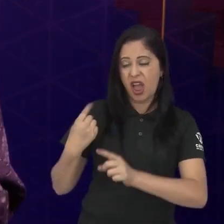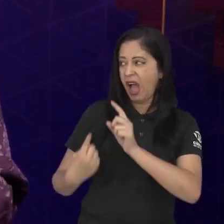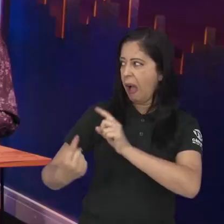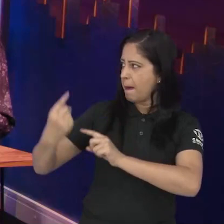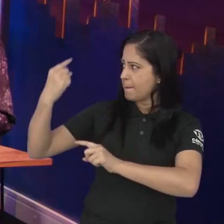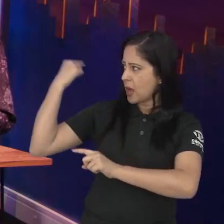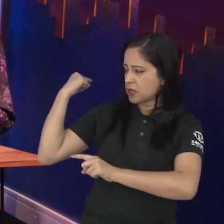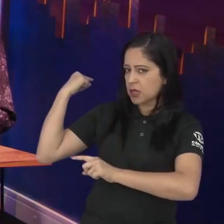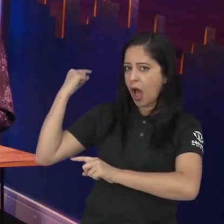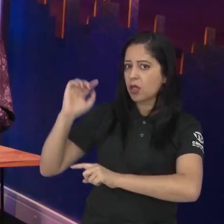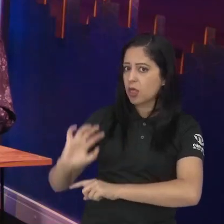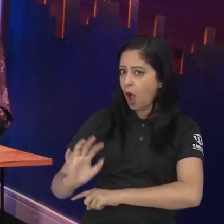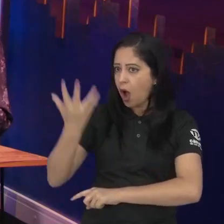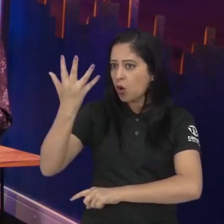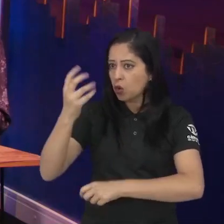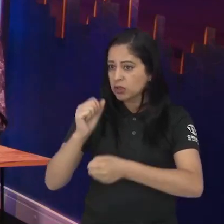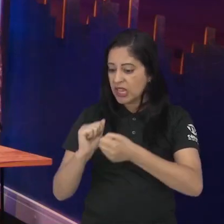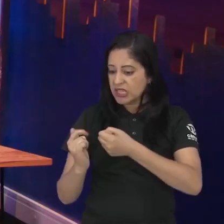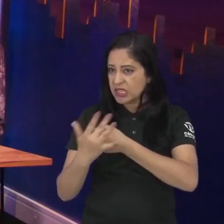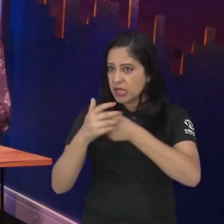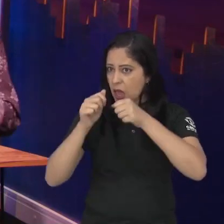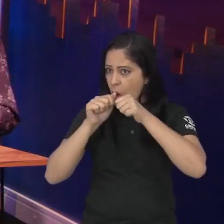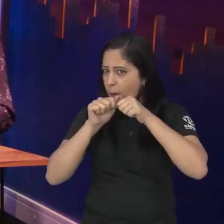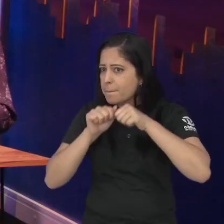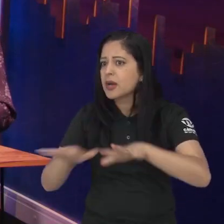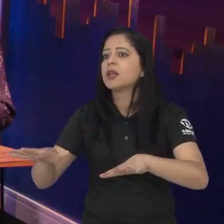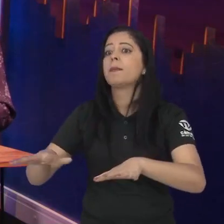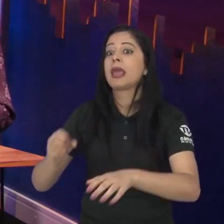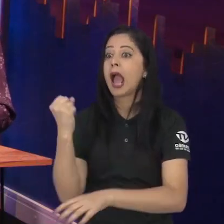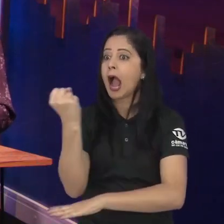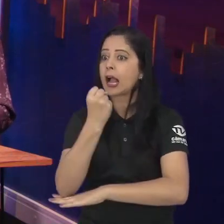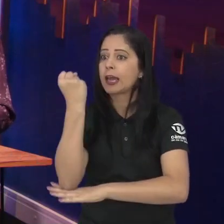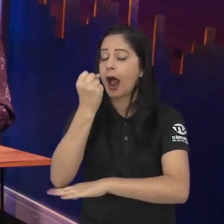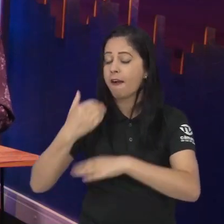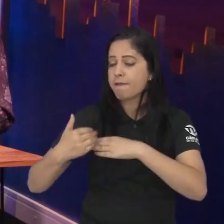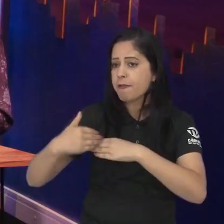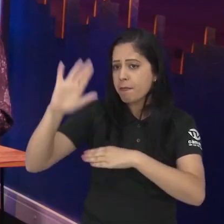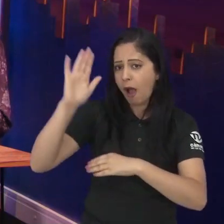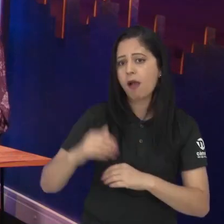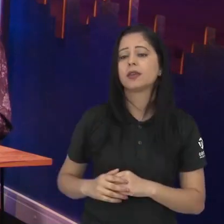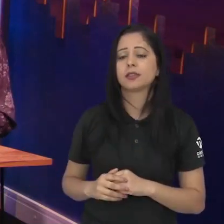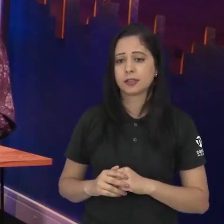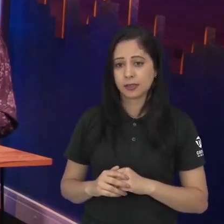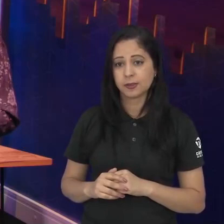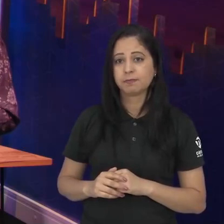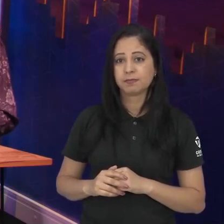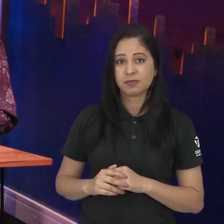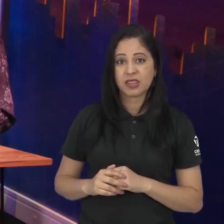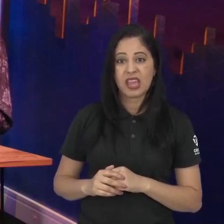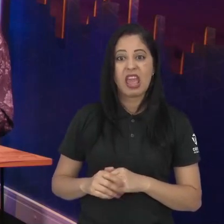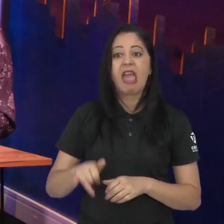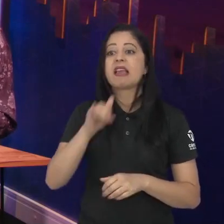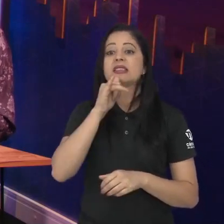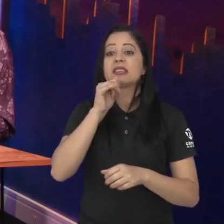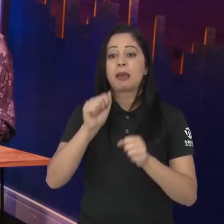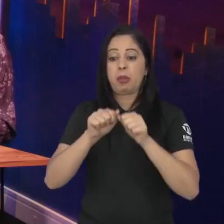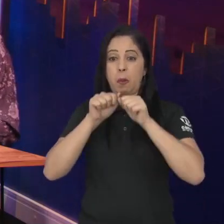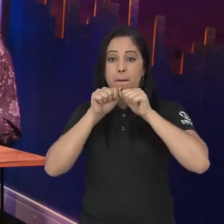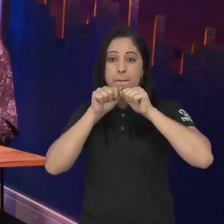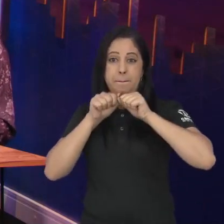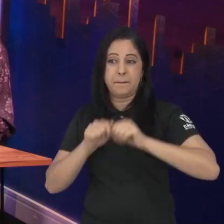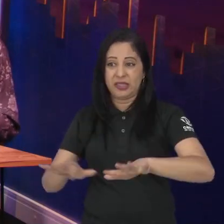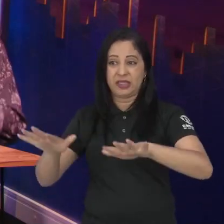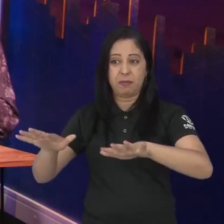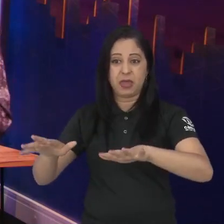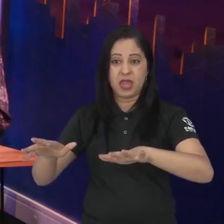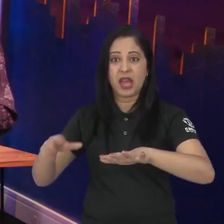mais graves. Muito pandemias mais graves. Com outras origens também. Sim. Pandemias que nunca foram embora, inclusive, que a gente vai